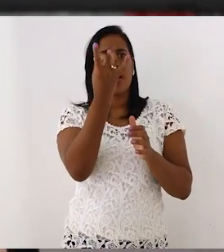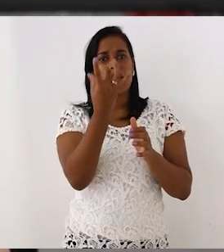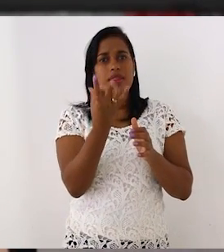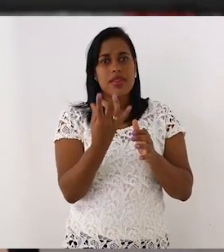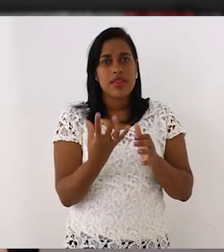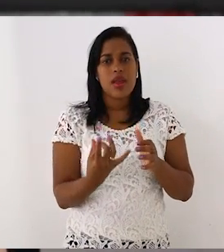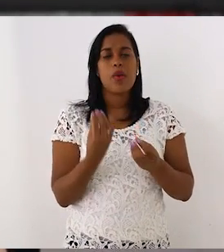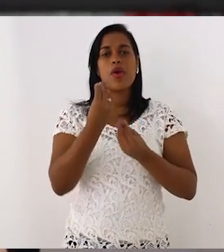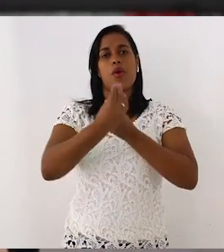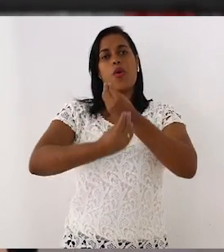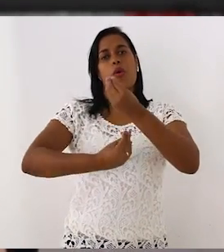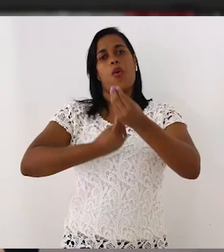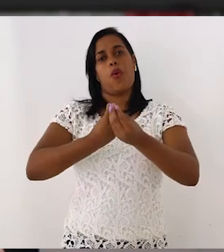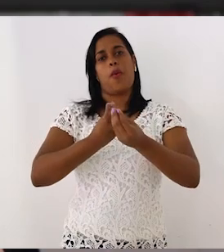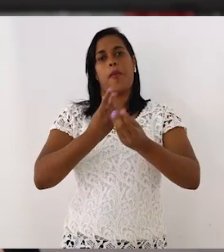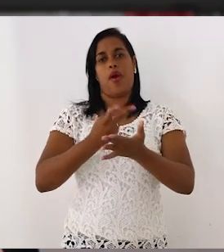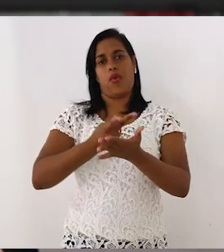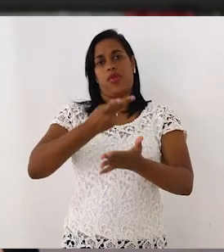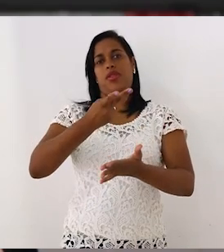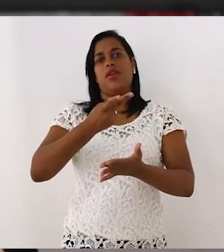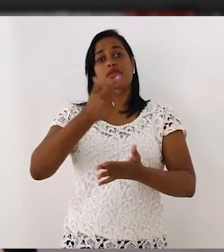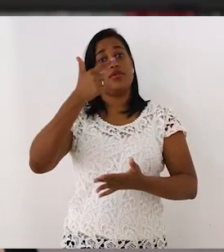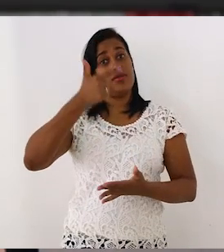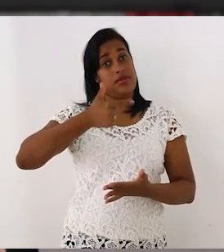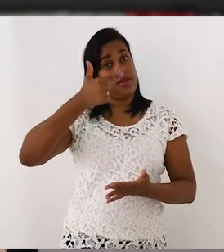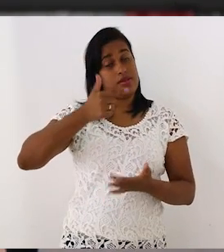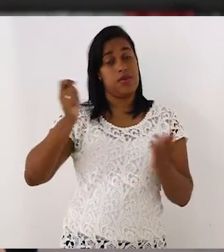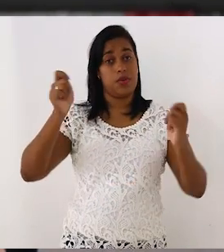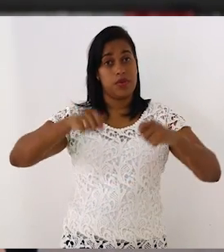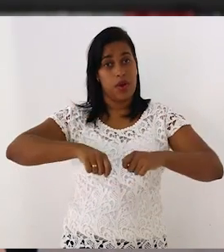ela ocorre. Na segunda competência,